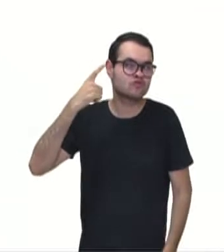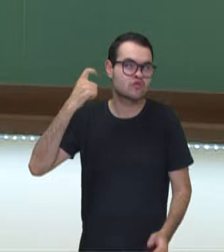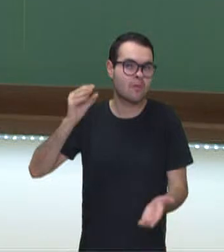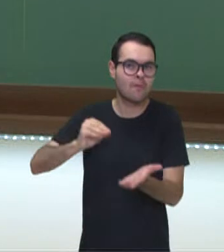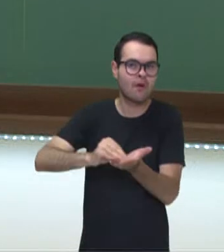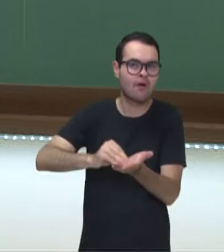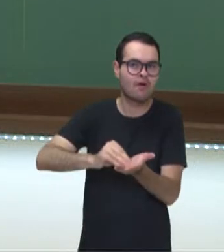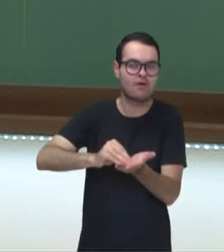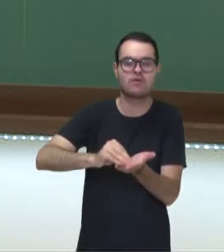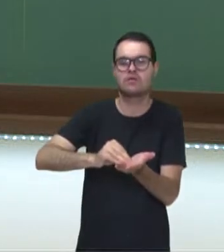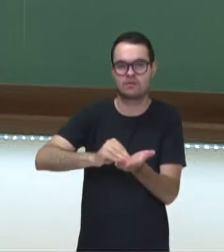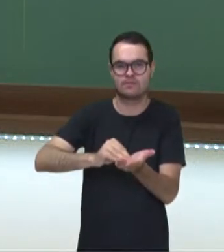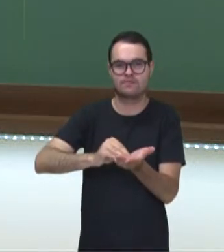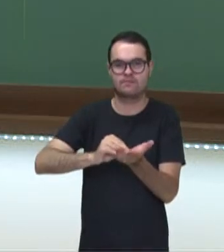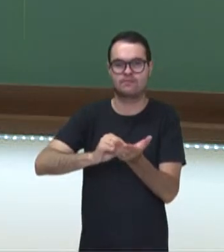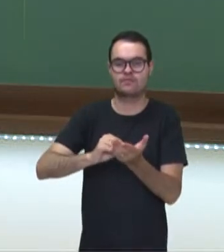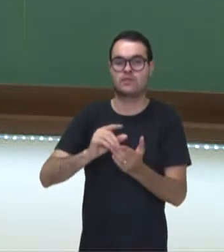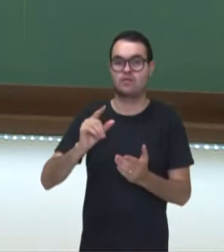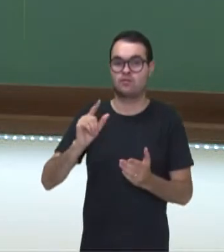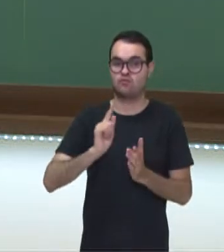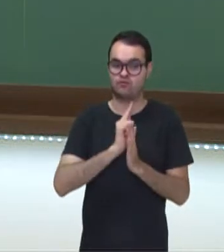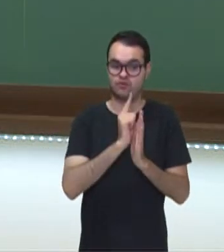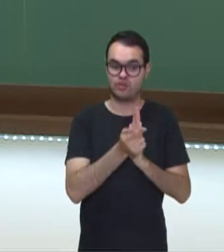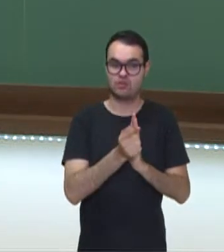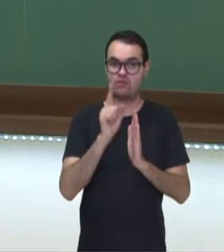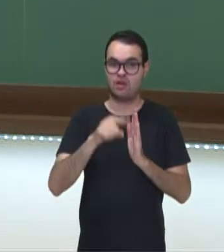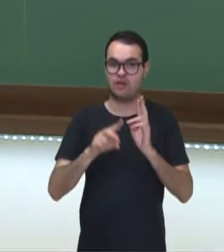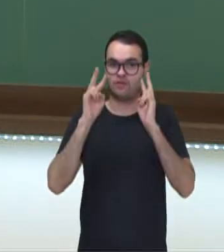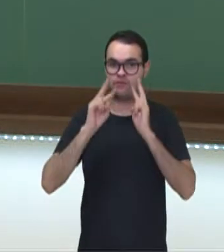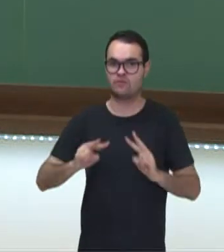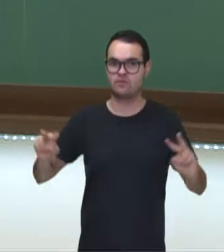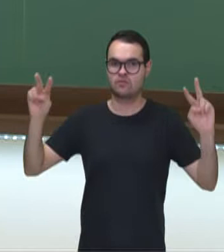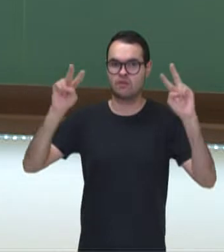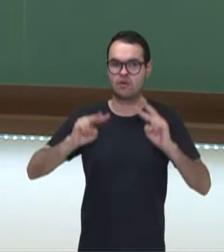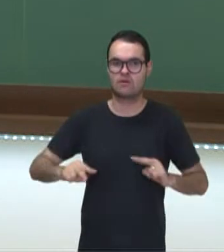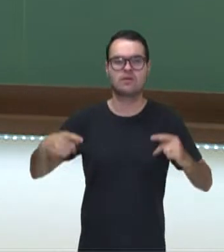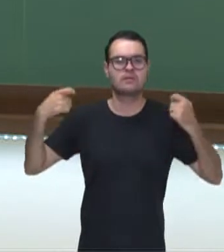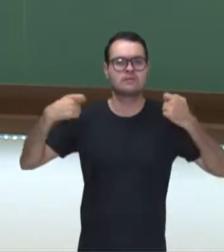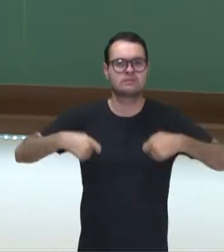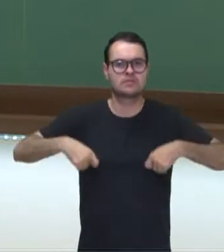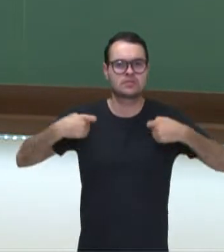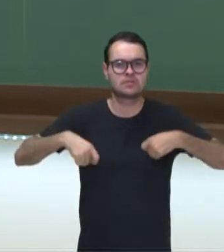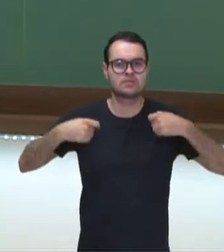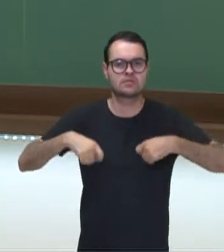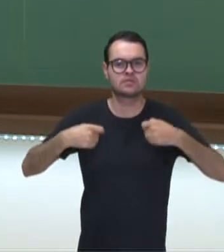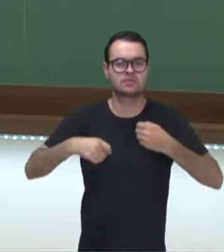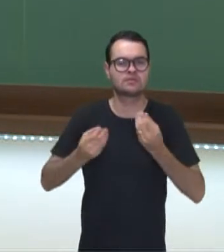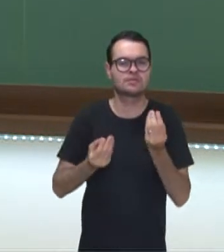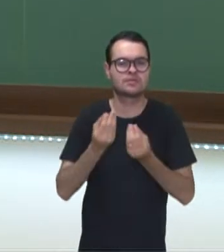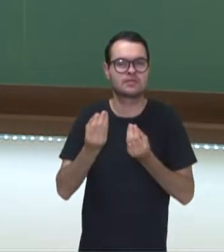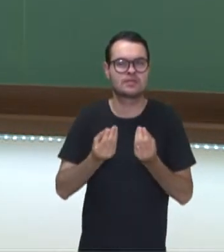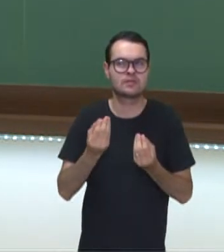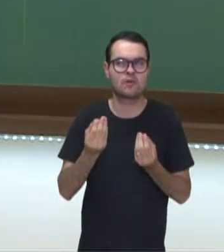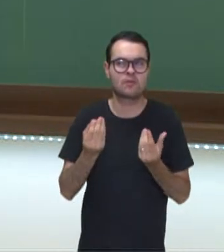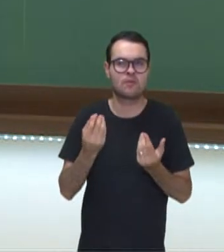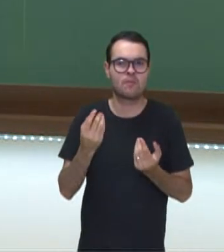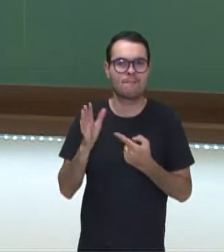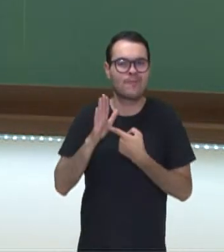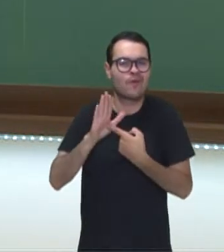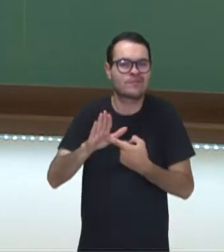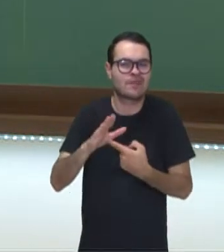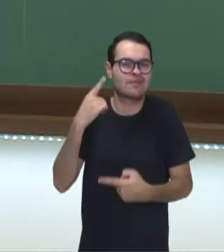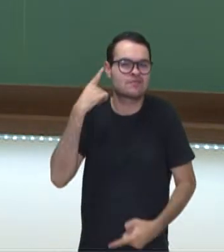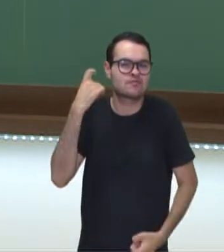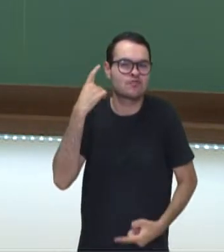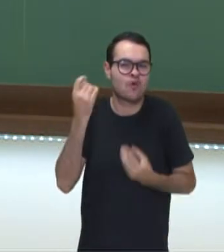que nosso gênero é essencialmente visual, eu preciso simular alguns sons e é assim que ele se